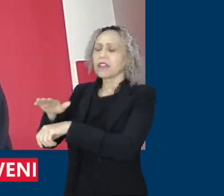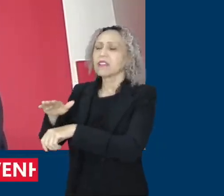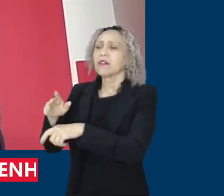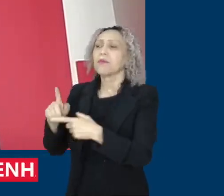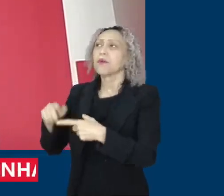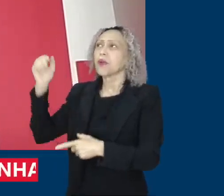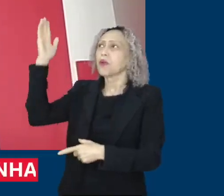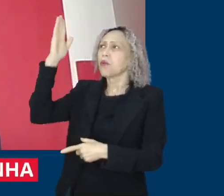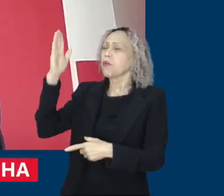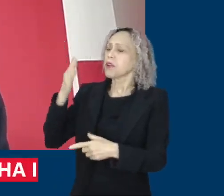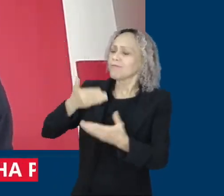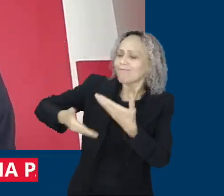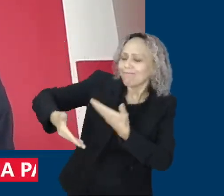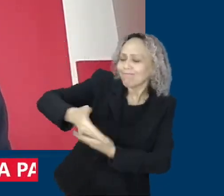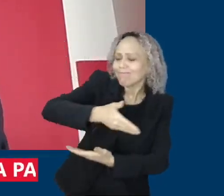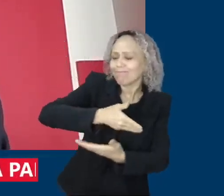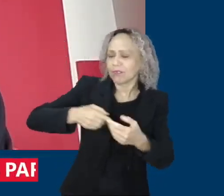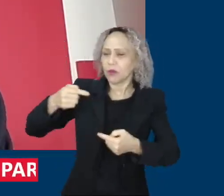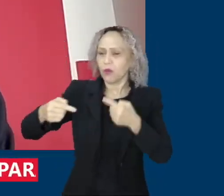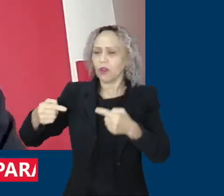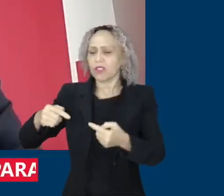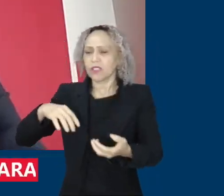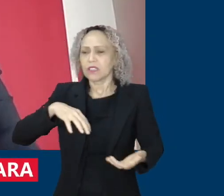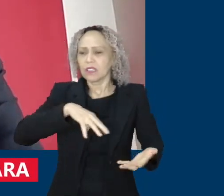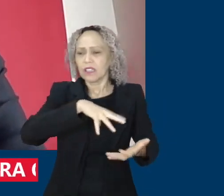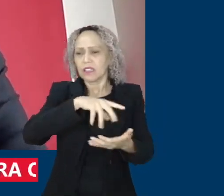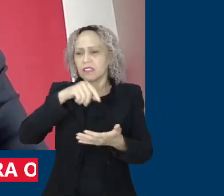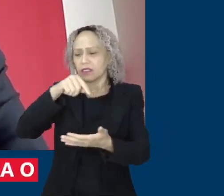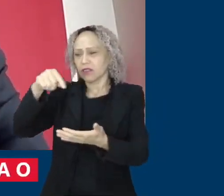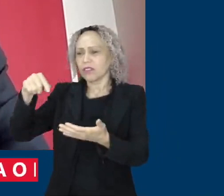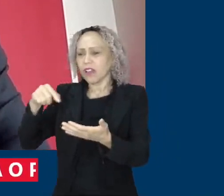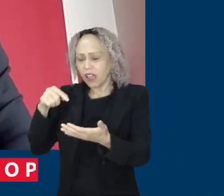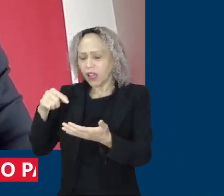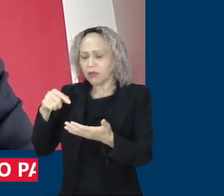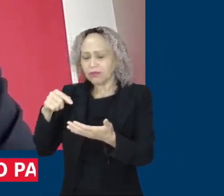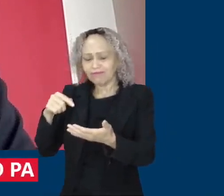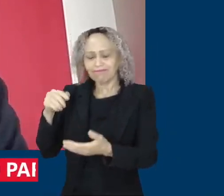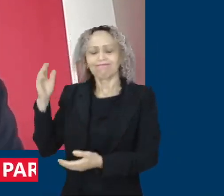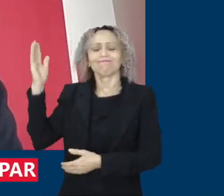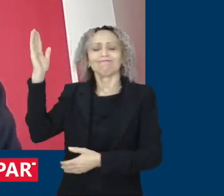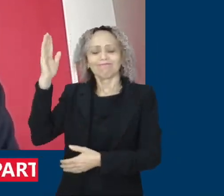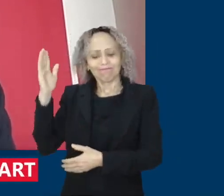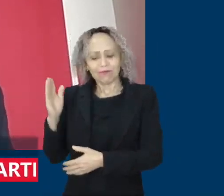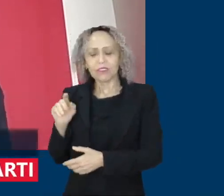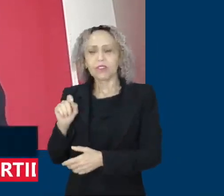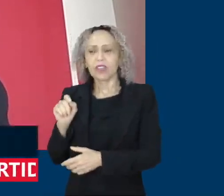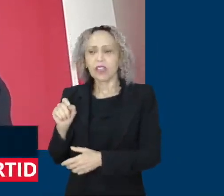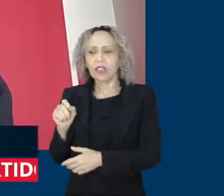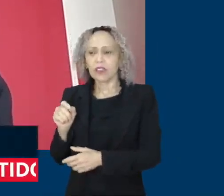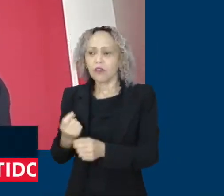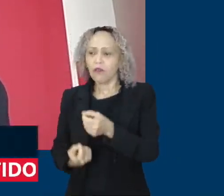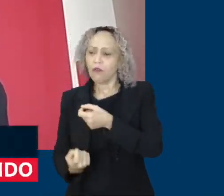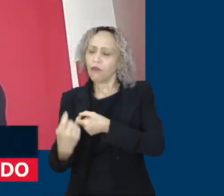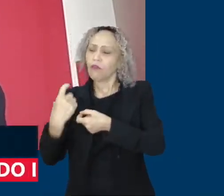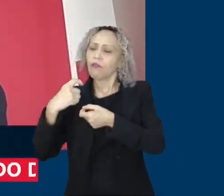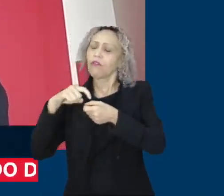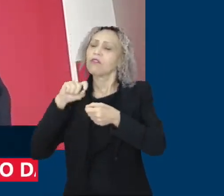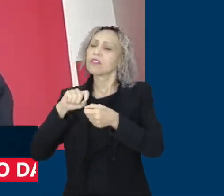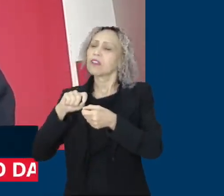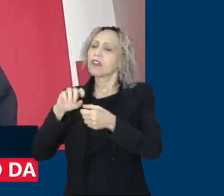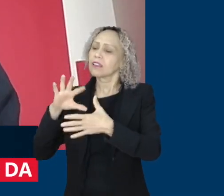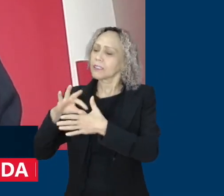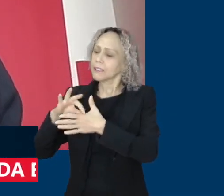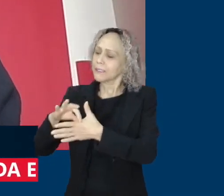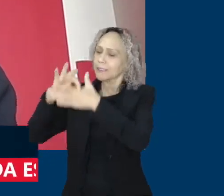tamanho do Brasil, pela população brasileira, enfim, é uma retomada da liderança do Brasil. Com